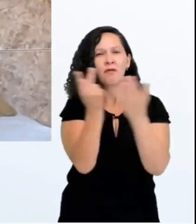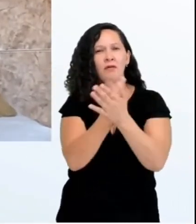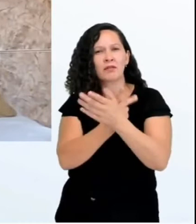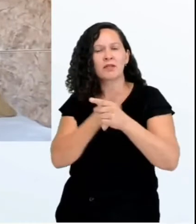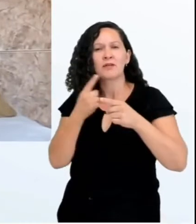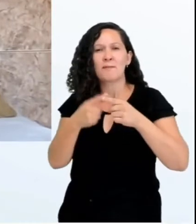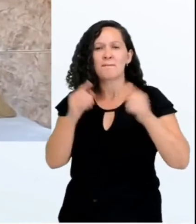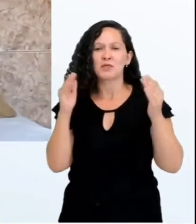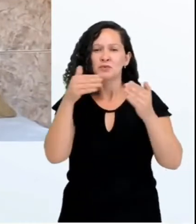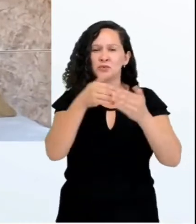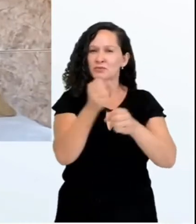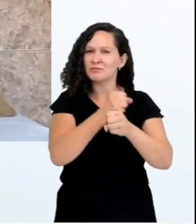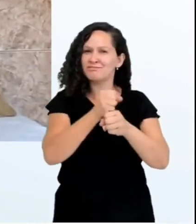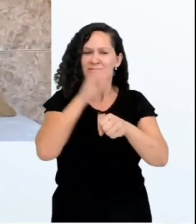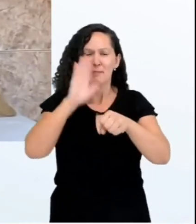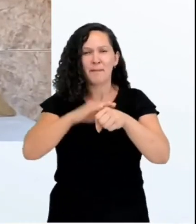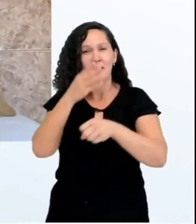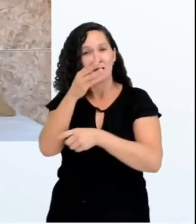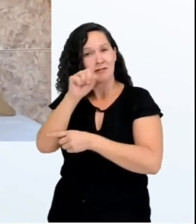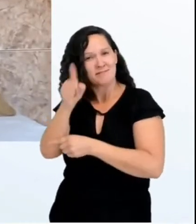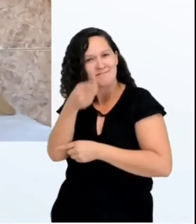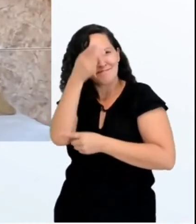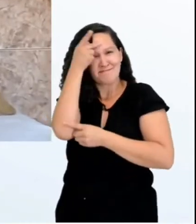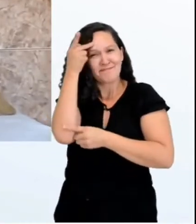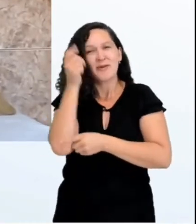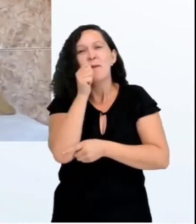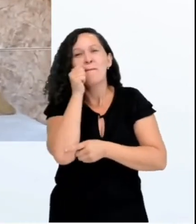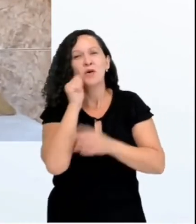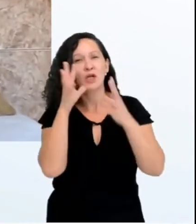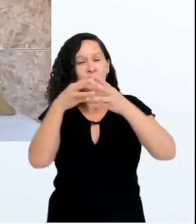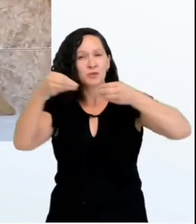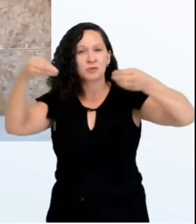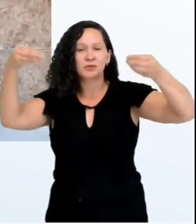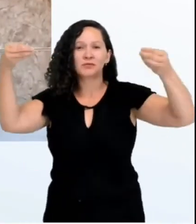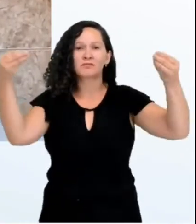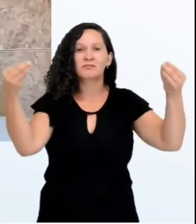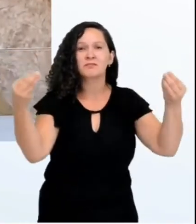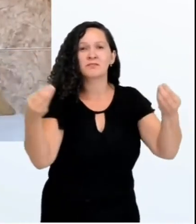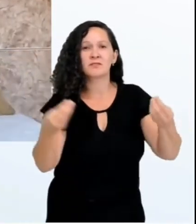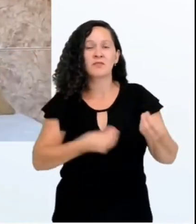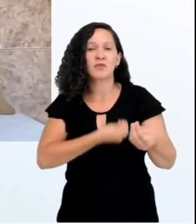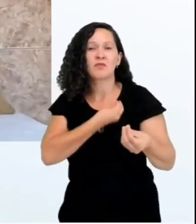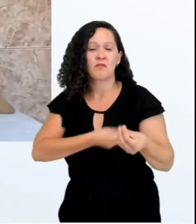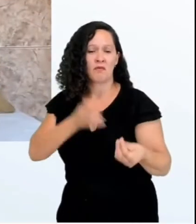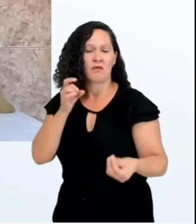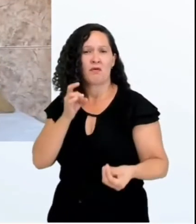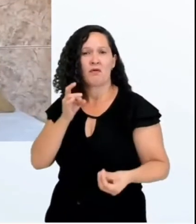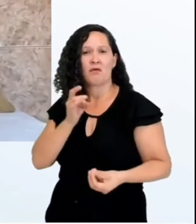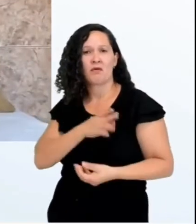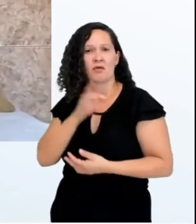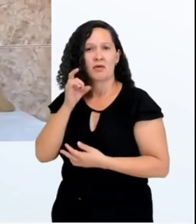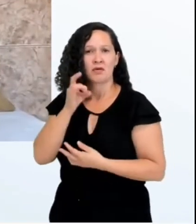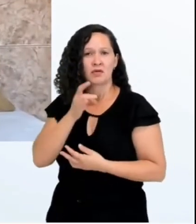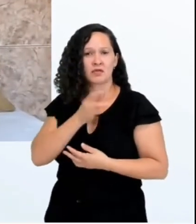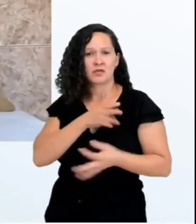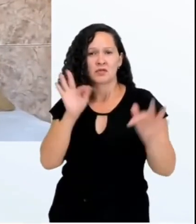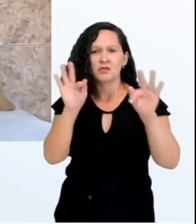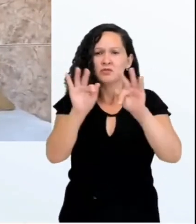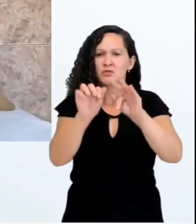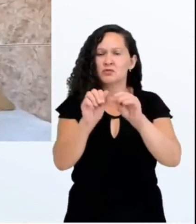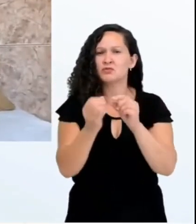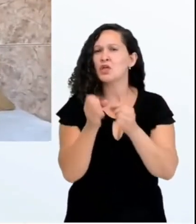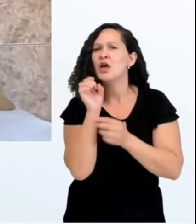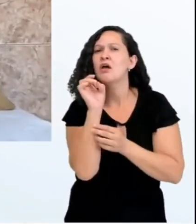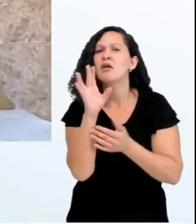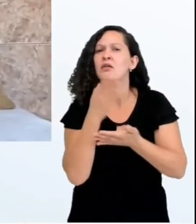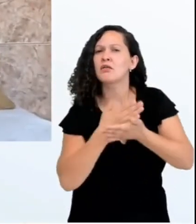cometeram. Porém, no último ano, mais de 4 mil mulheres desapareceram. Viver com medo. E do fim, isso é